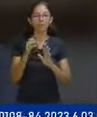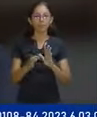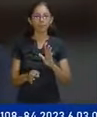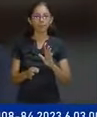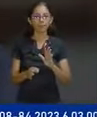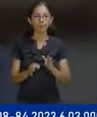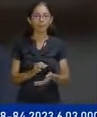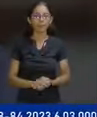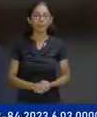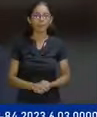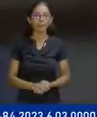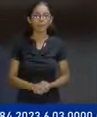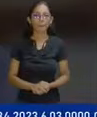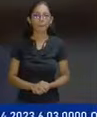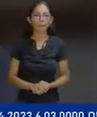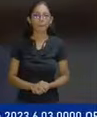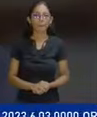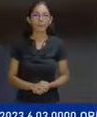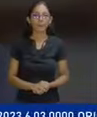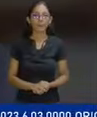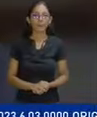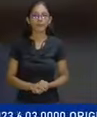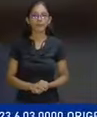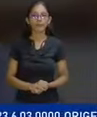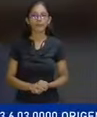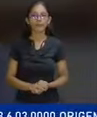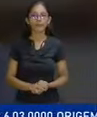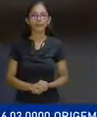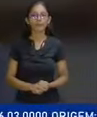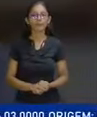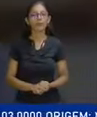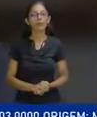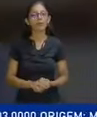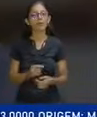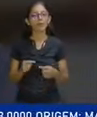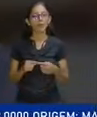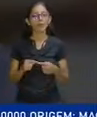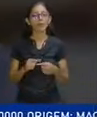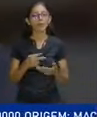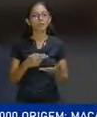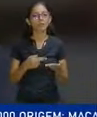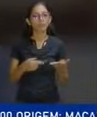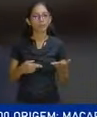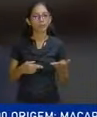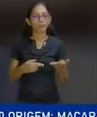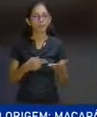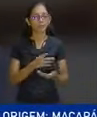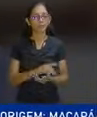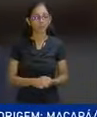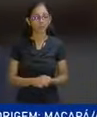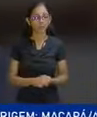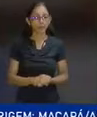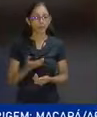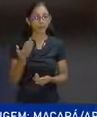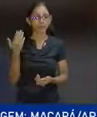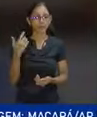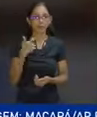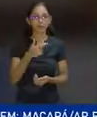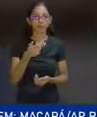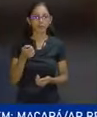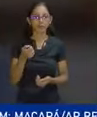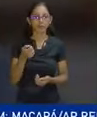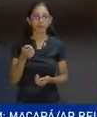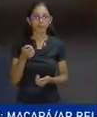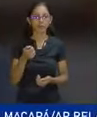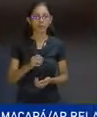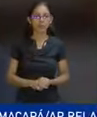fundamento o agravo regimental em recurso especial eleitoral, de relatoria do ministro Mário Campbell, de 2020,